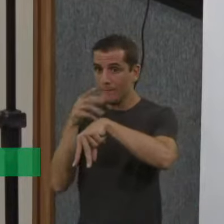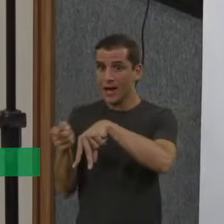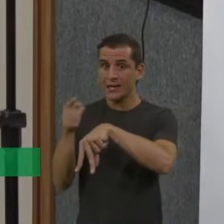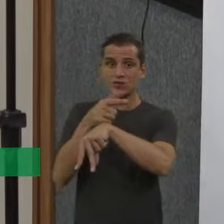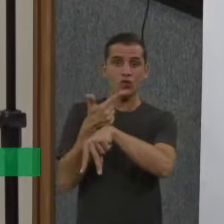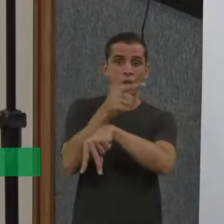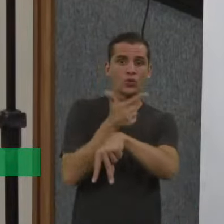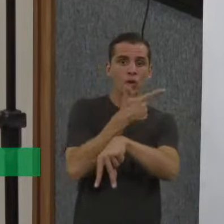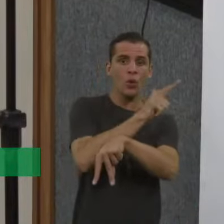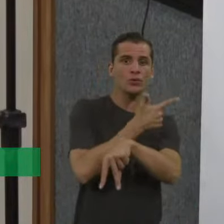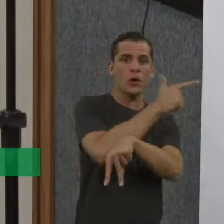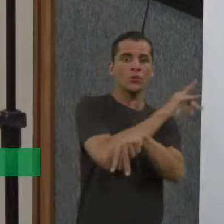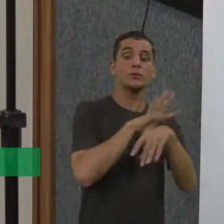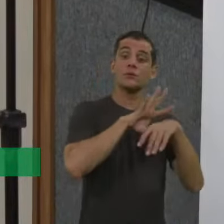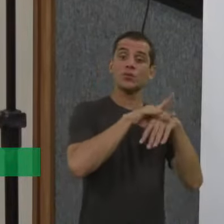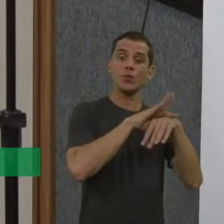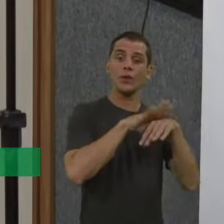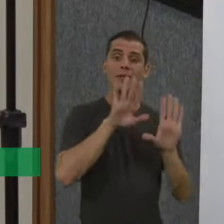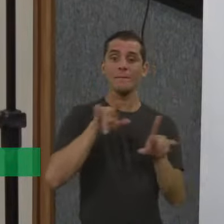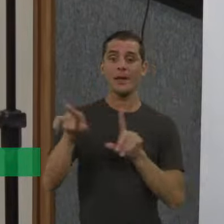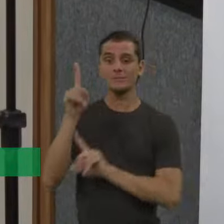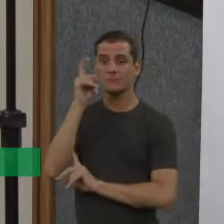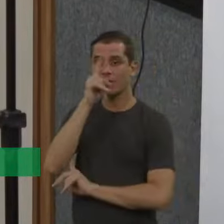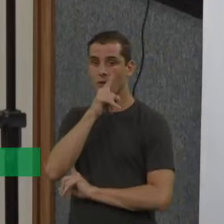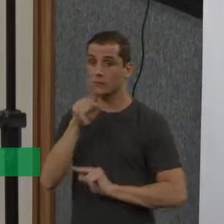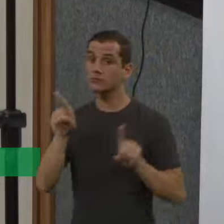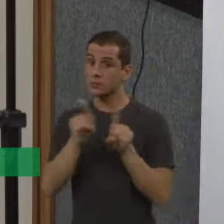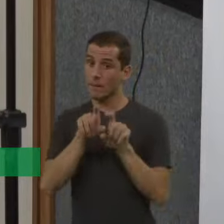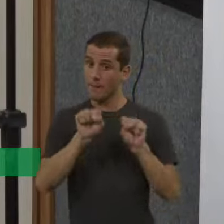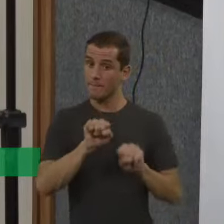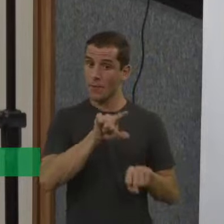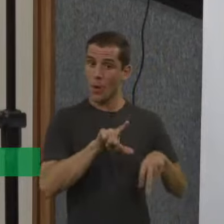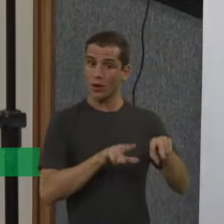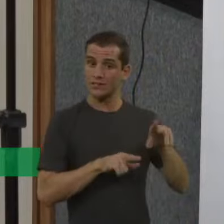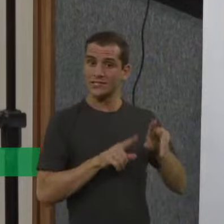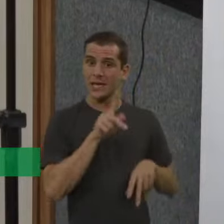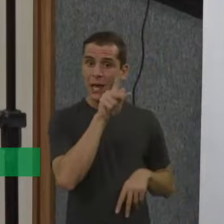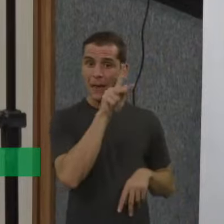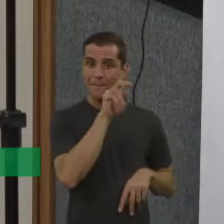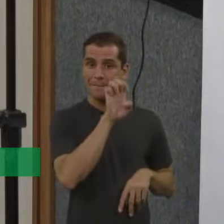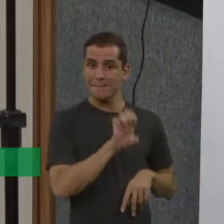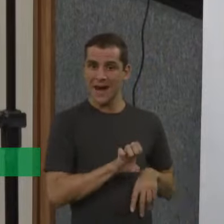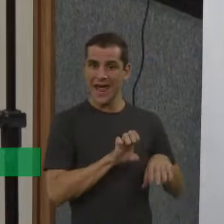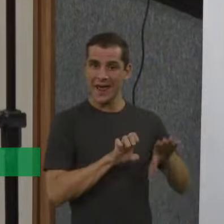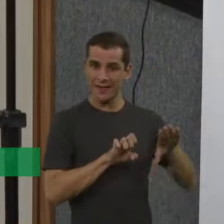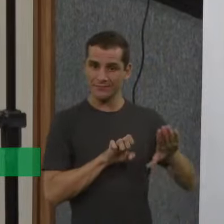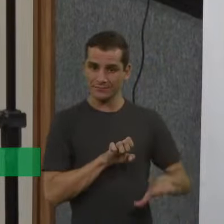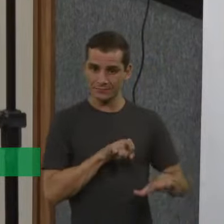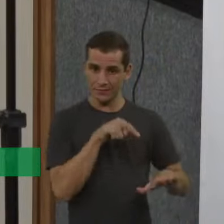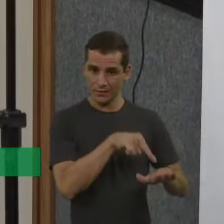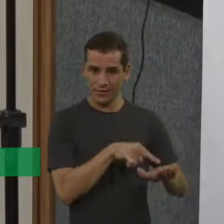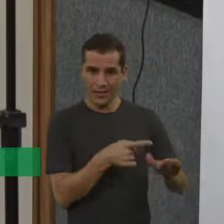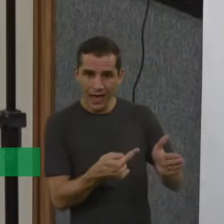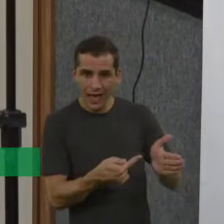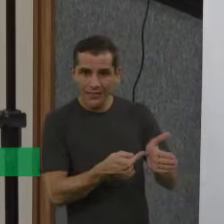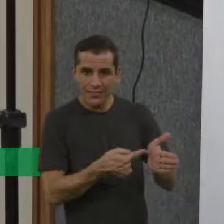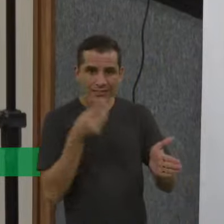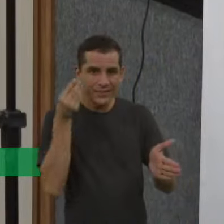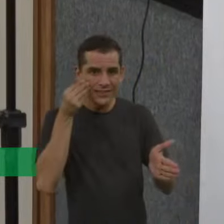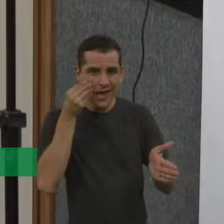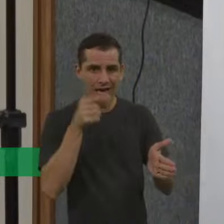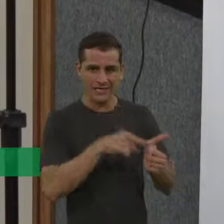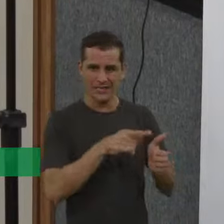bom saber que ela pode ser diagnosticada pelo teste do pezinho, na triagem neonatal. E aqui eu acompanhei de manhã a